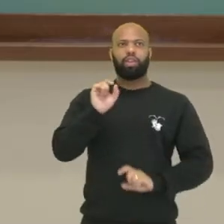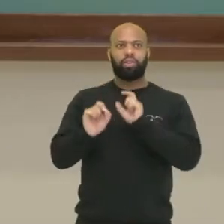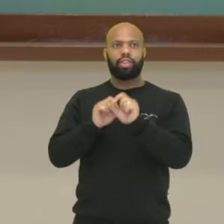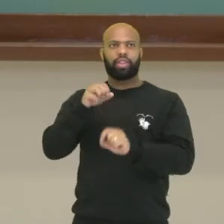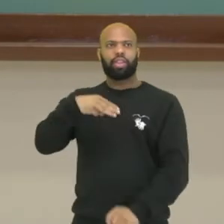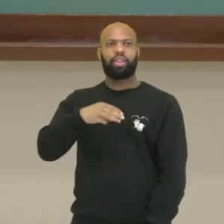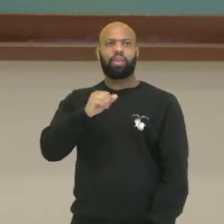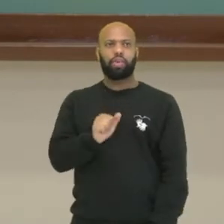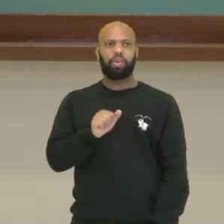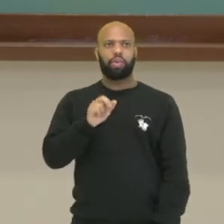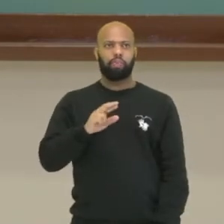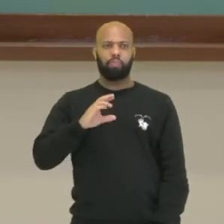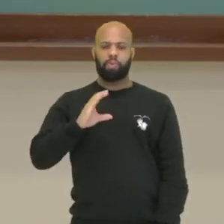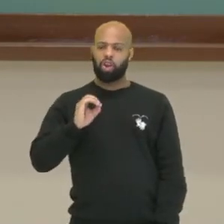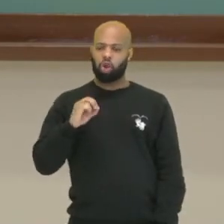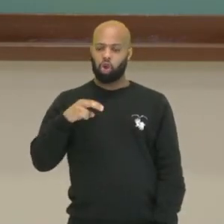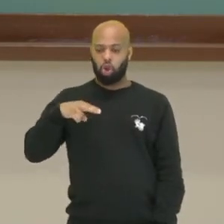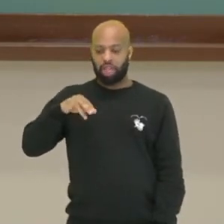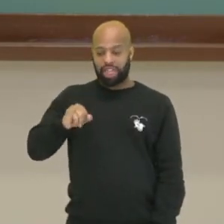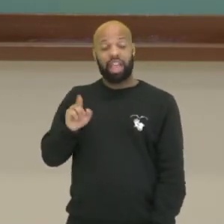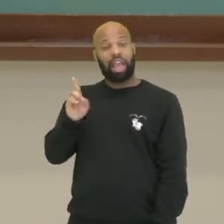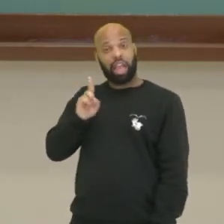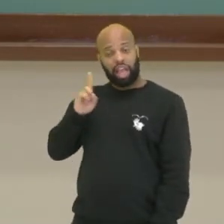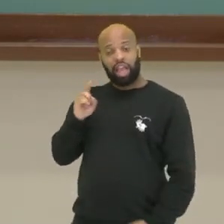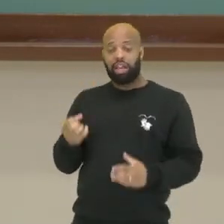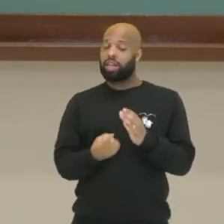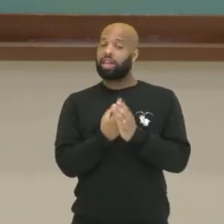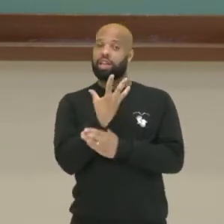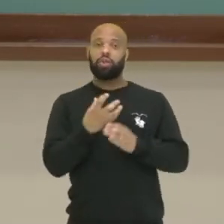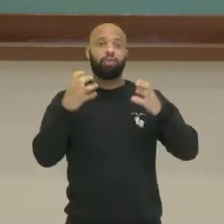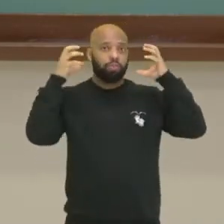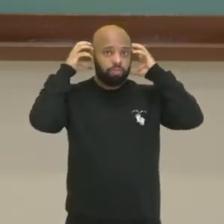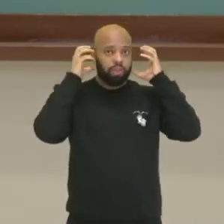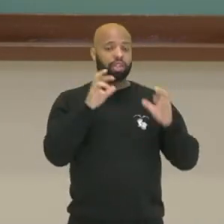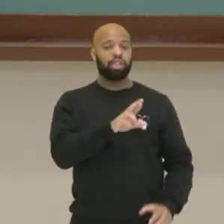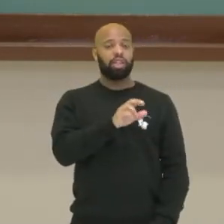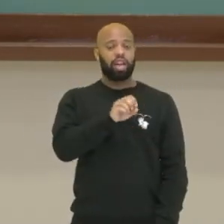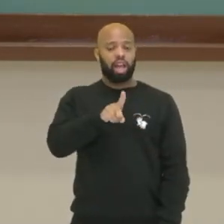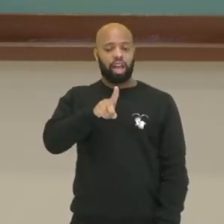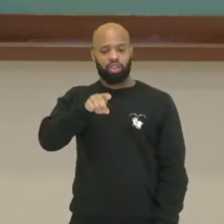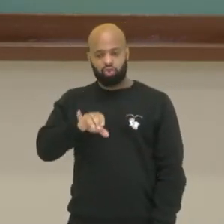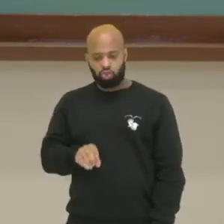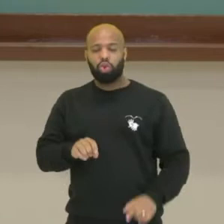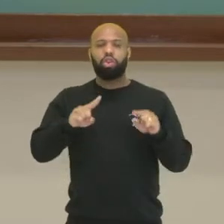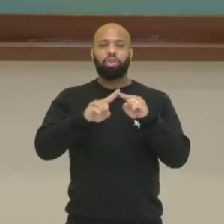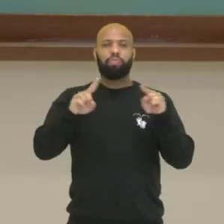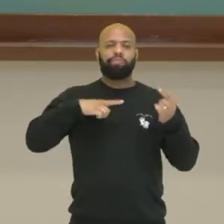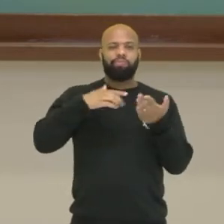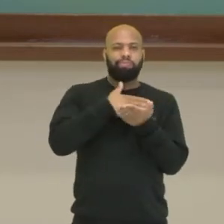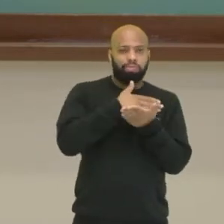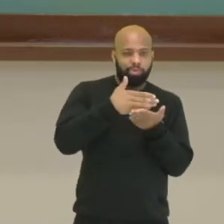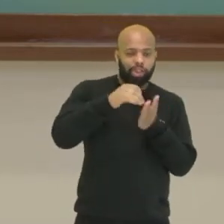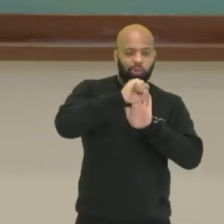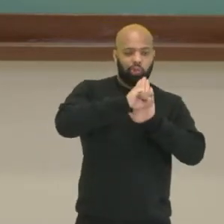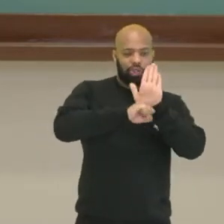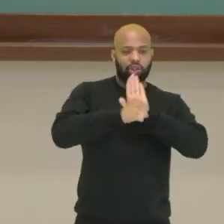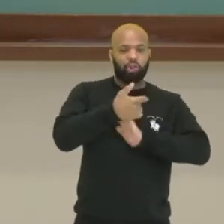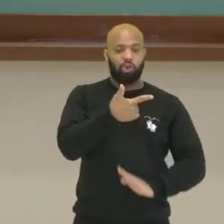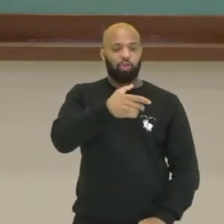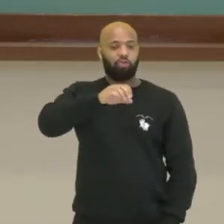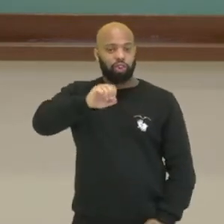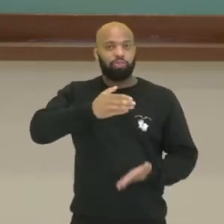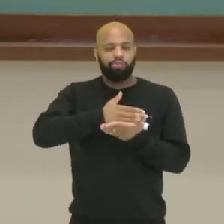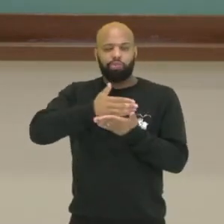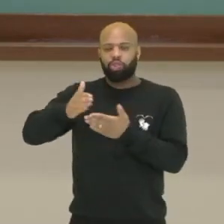magnífico rádio. Lembrando que no início do século XX, nós já temos aí despontando o cinema. Mas o cinema não ia